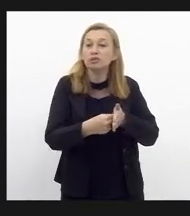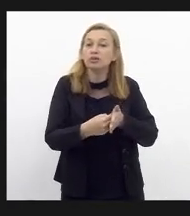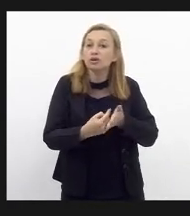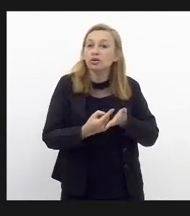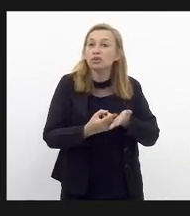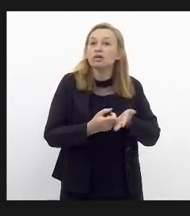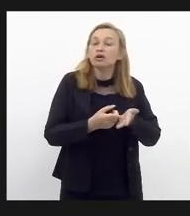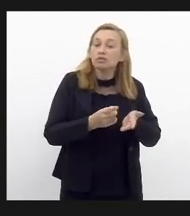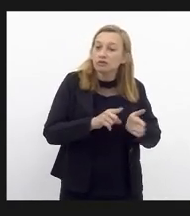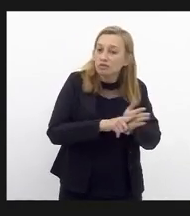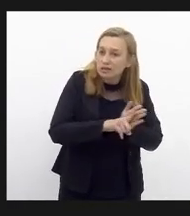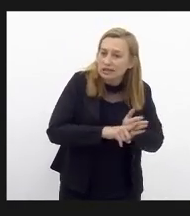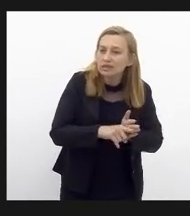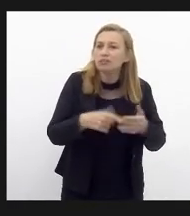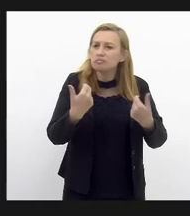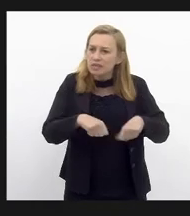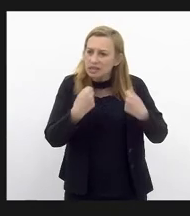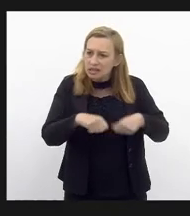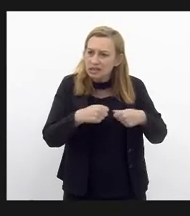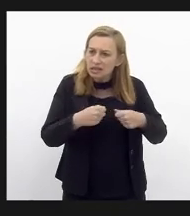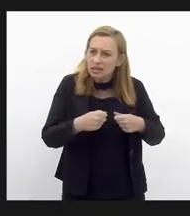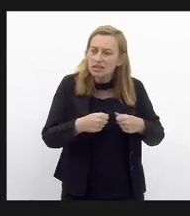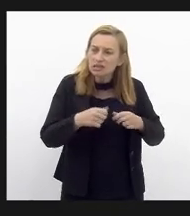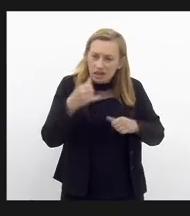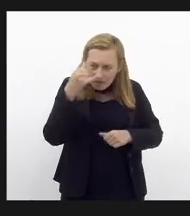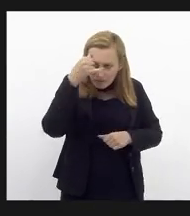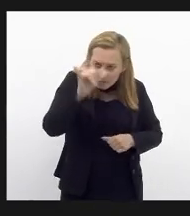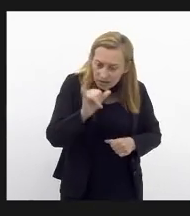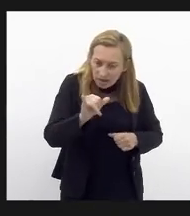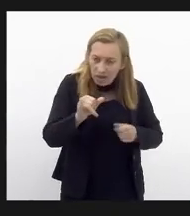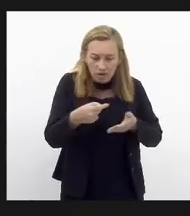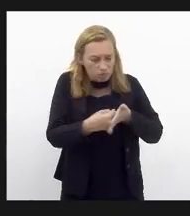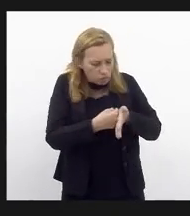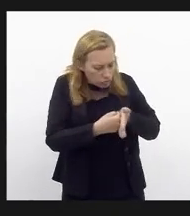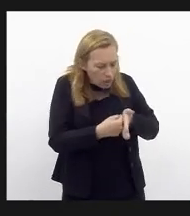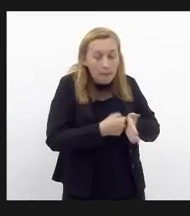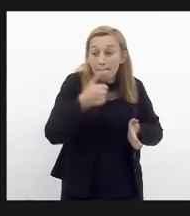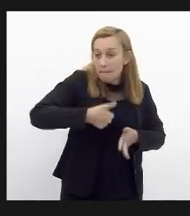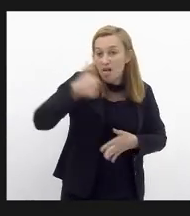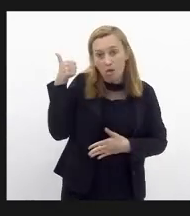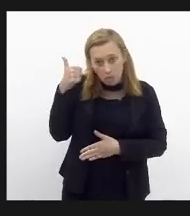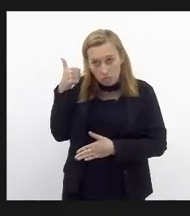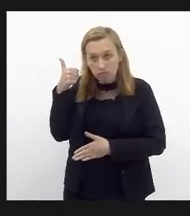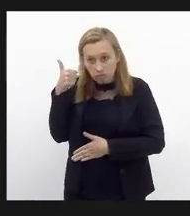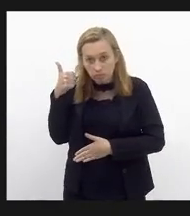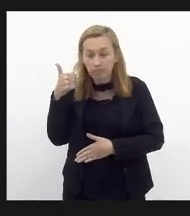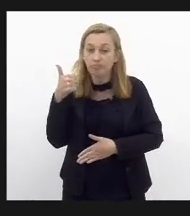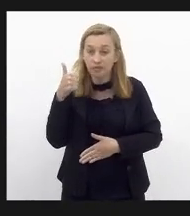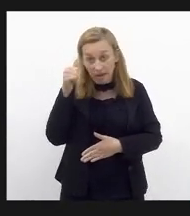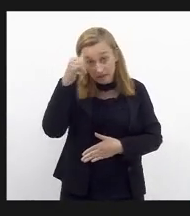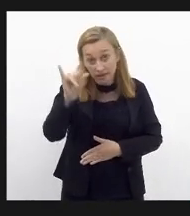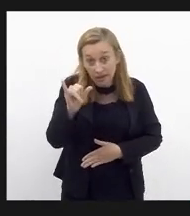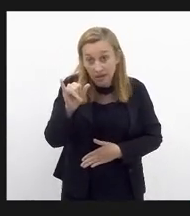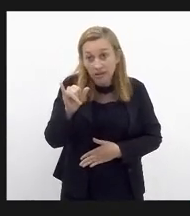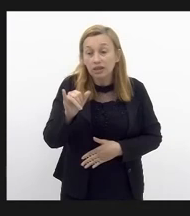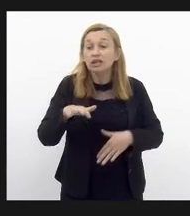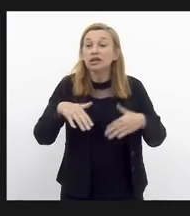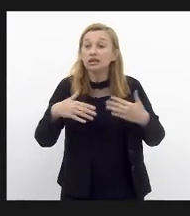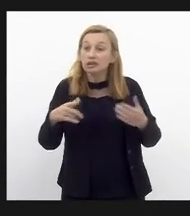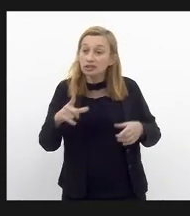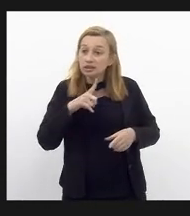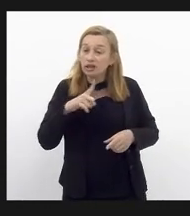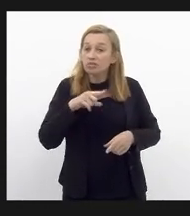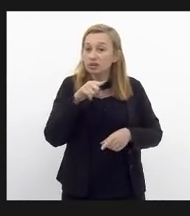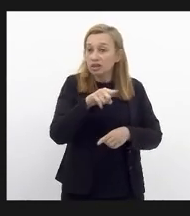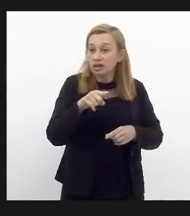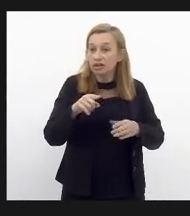fazer os seus exames preventivos. A prevenção é o melhor remédio, prevenir. E nós temos aí,